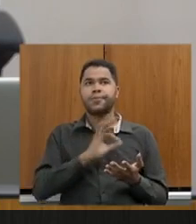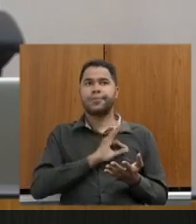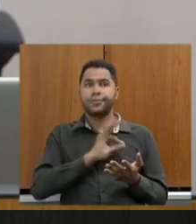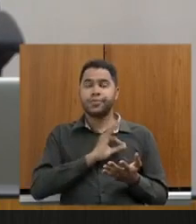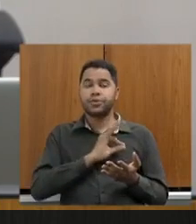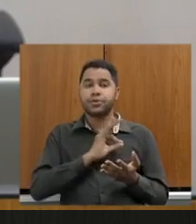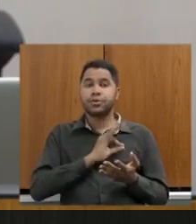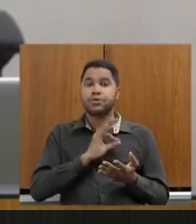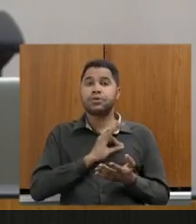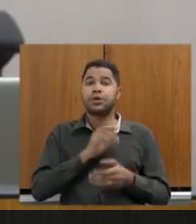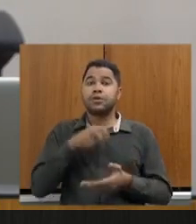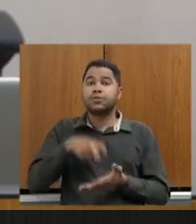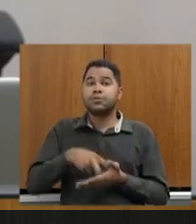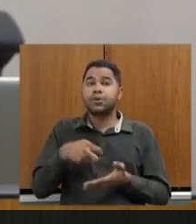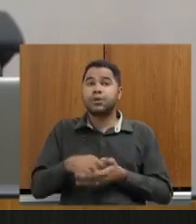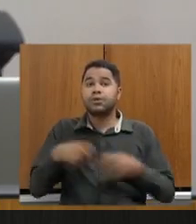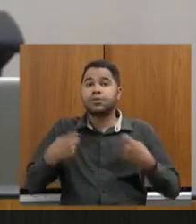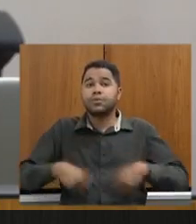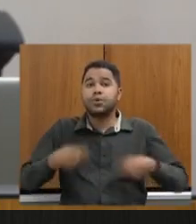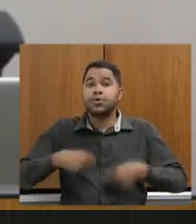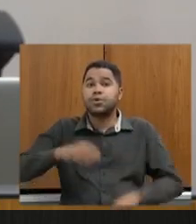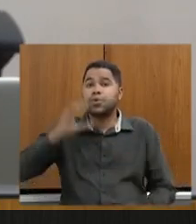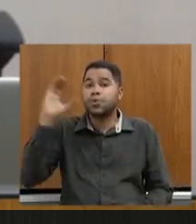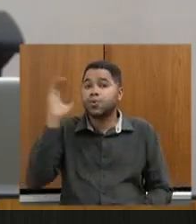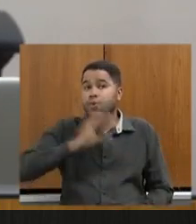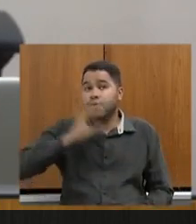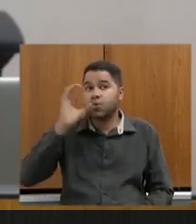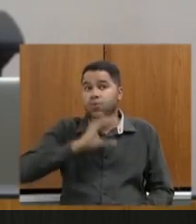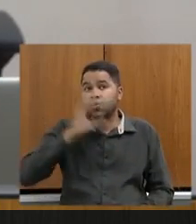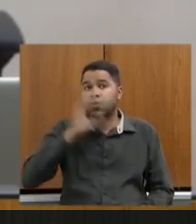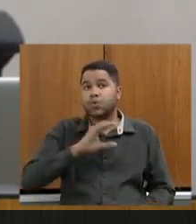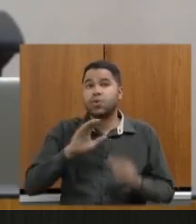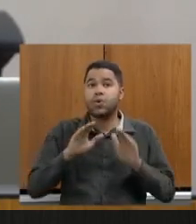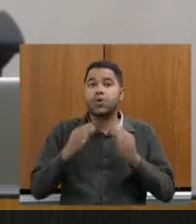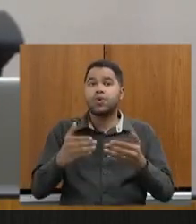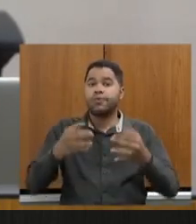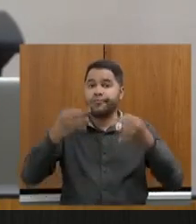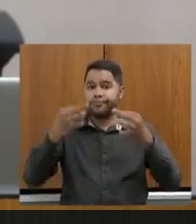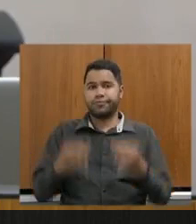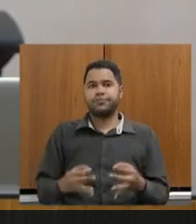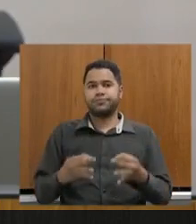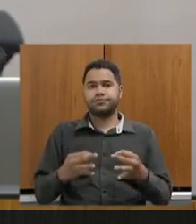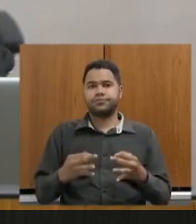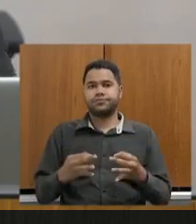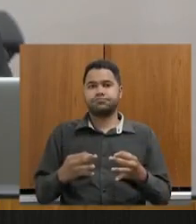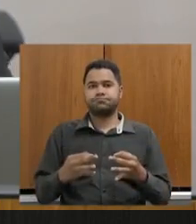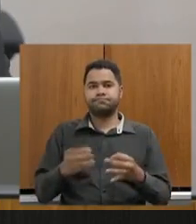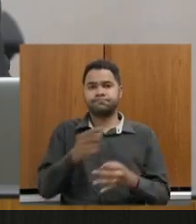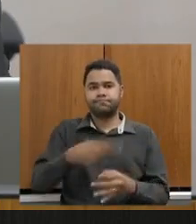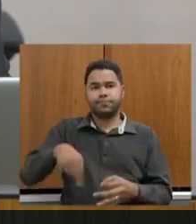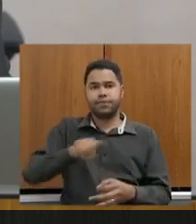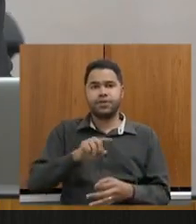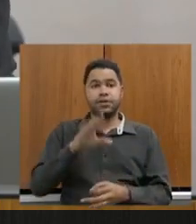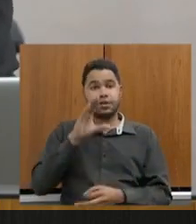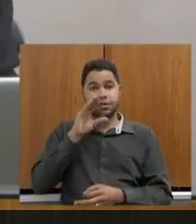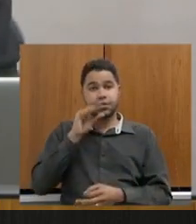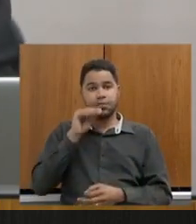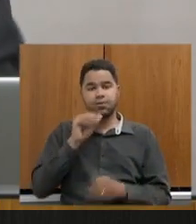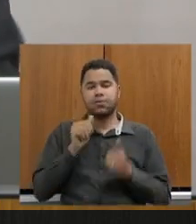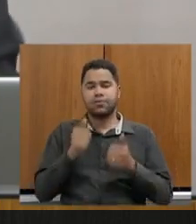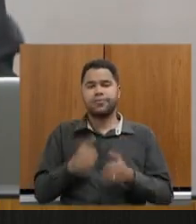Preciso urgentemente de um olhar voltado para dignidade desse servidores que eu